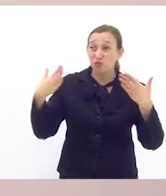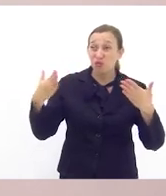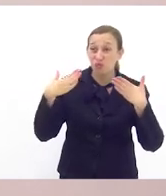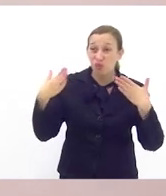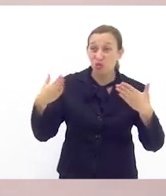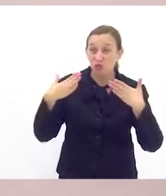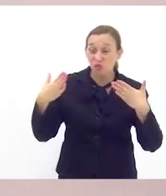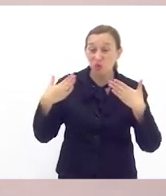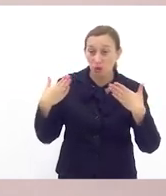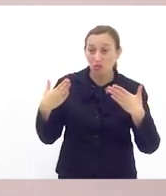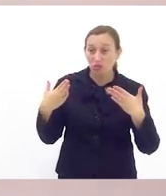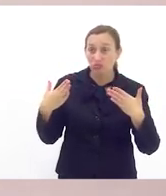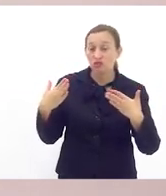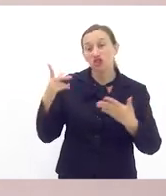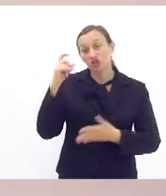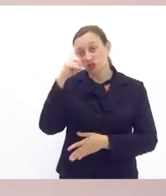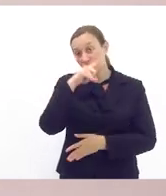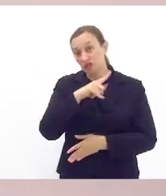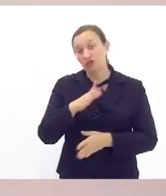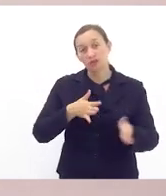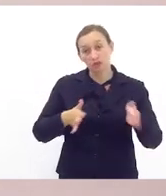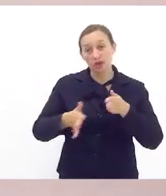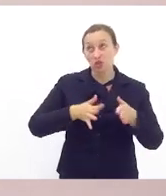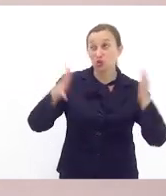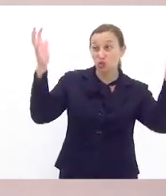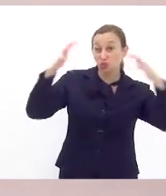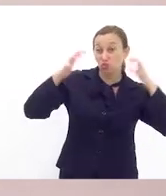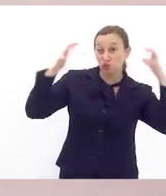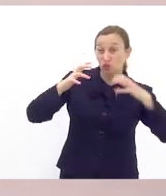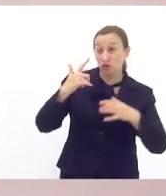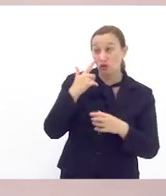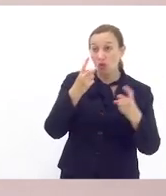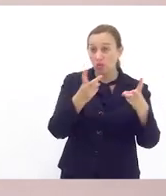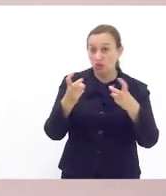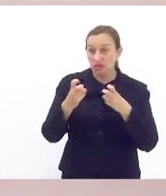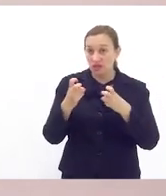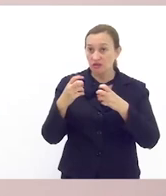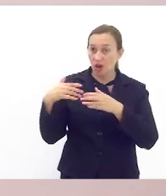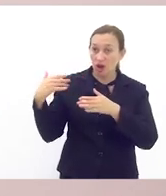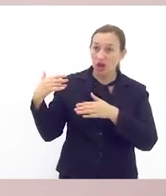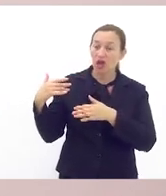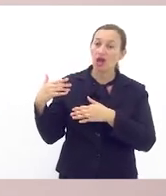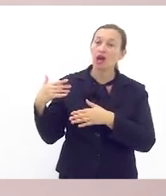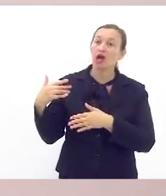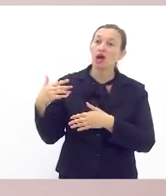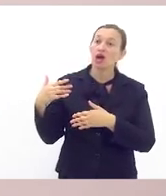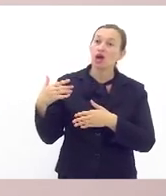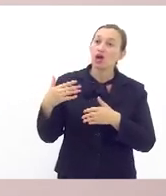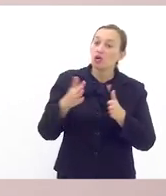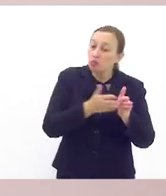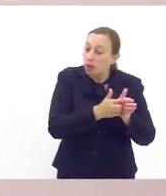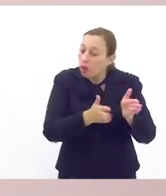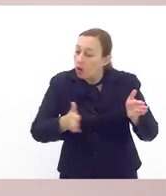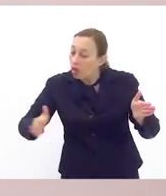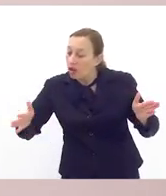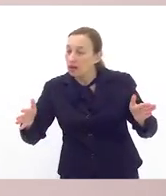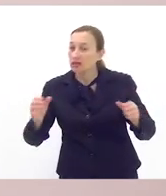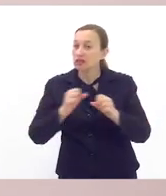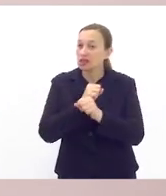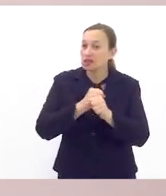em termos de chuvas se a gente for olhar aí a o histórico de fato esse ano a gente teve